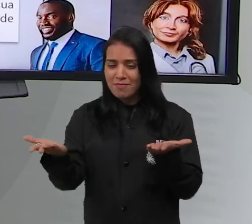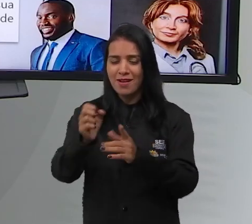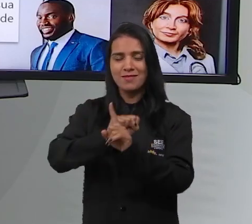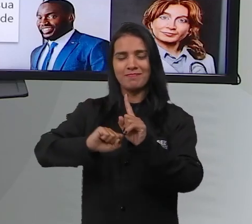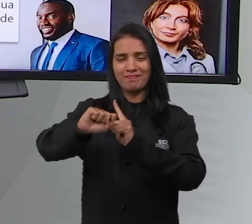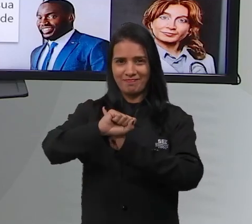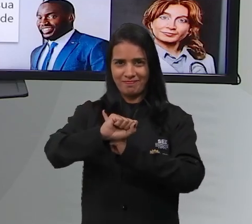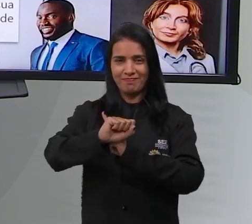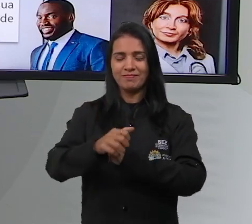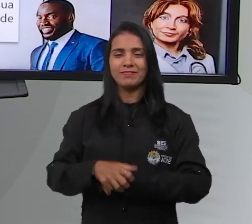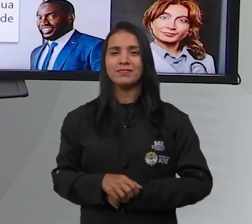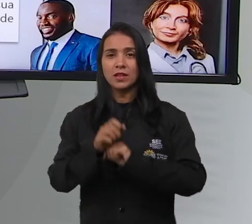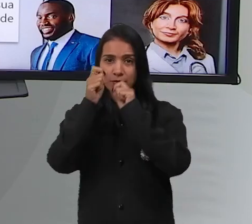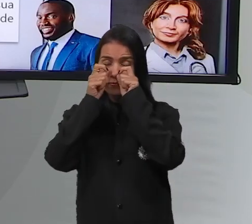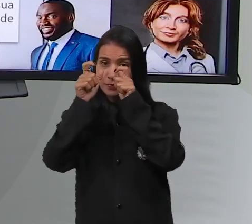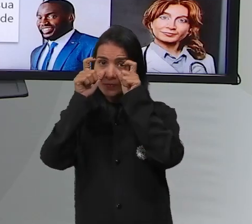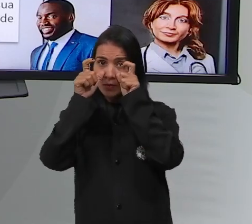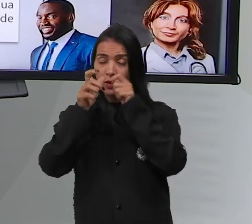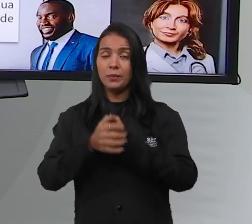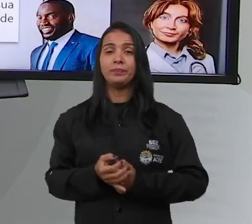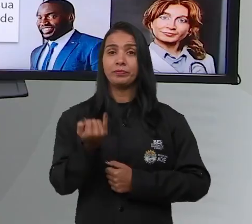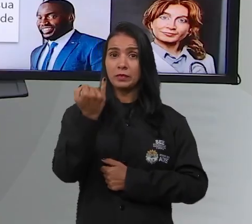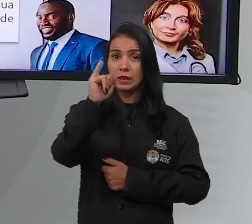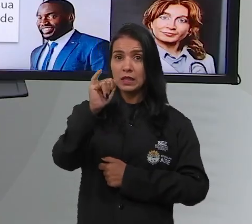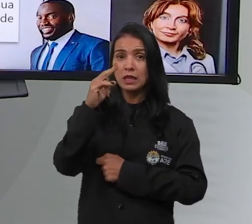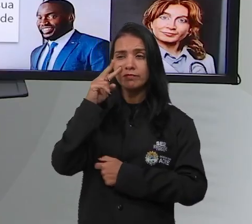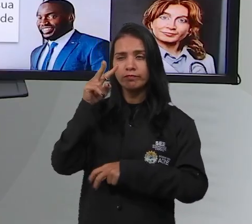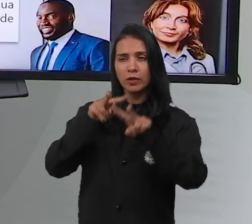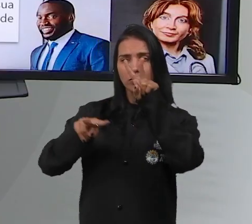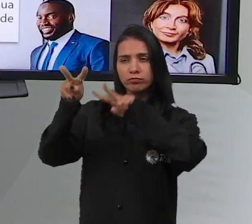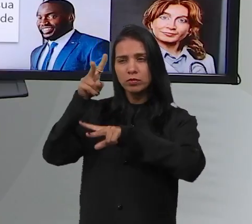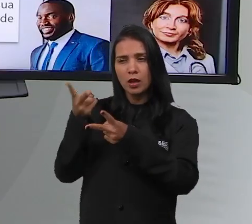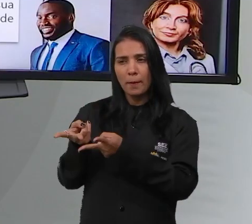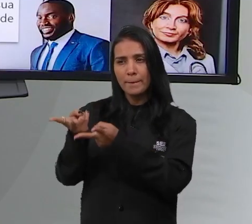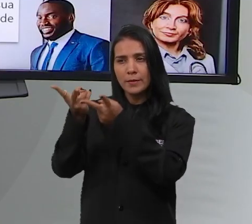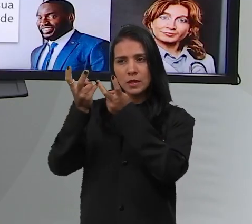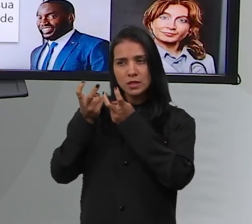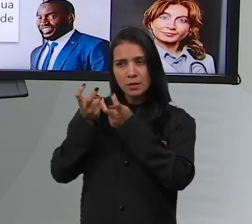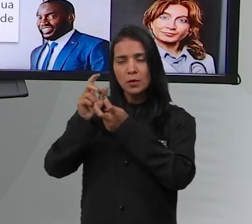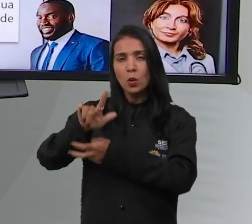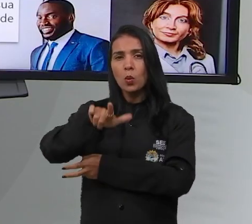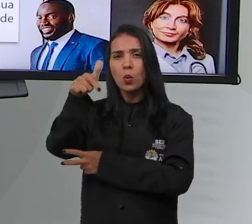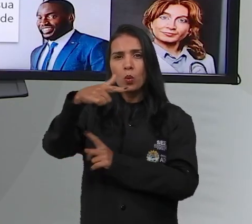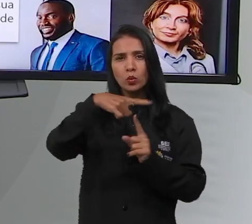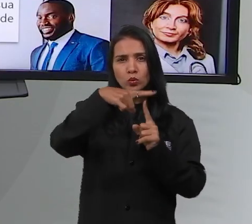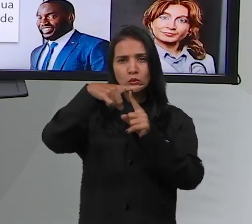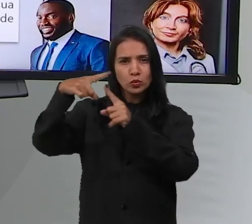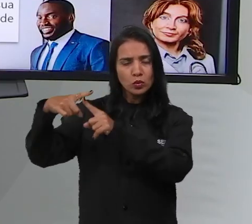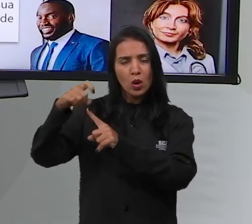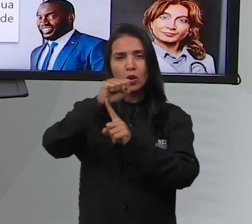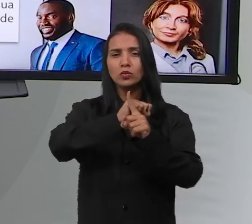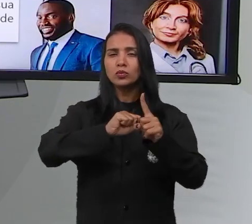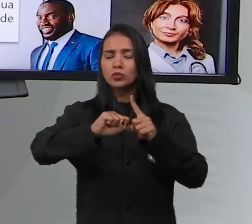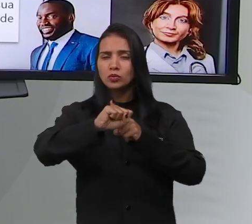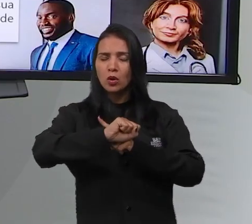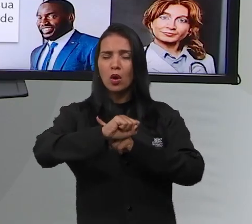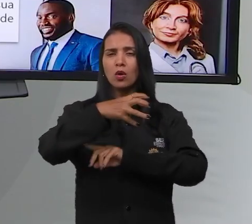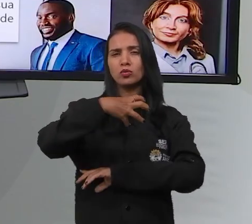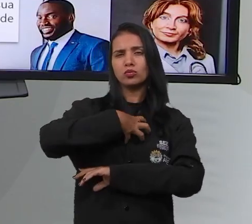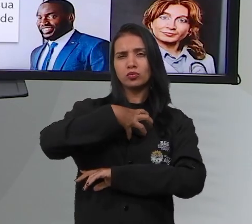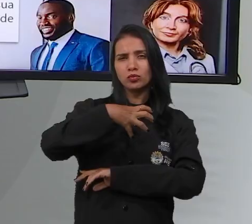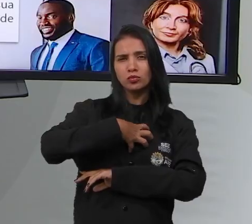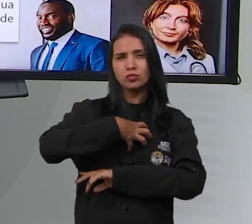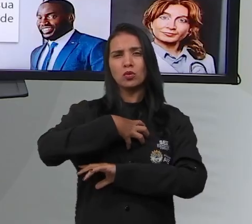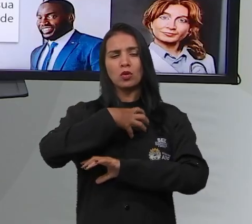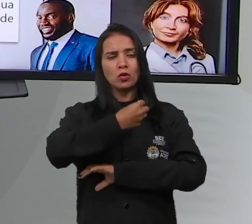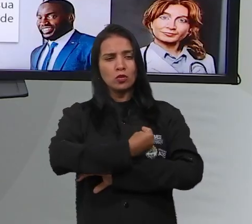atenção. Se nós formos observarmos outras formas de sociedade, ou seja, outros